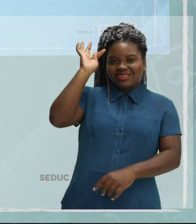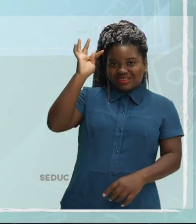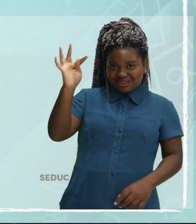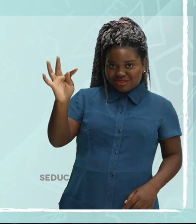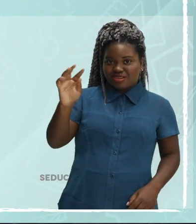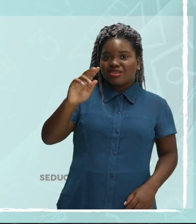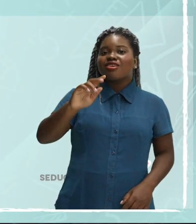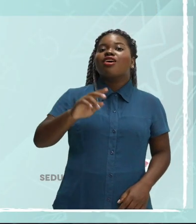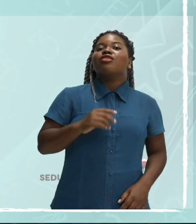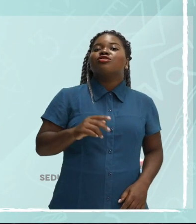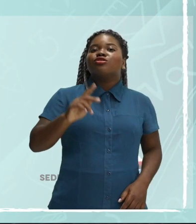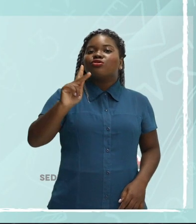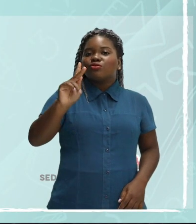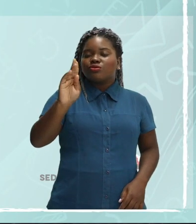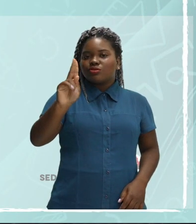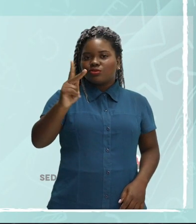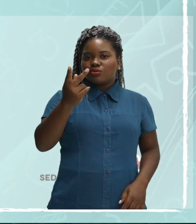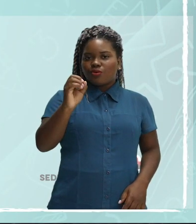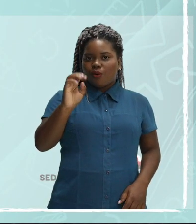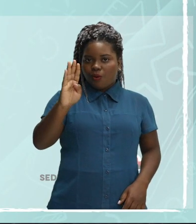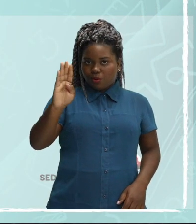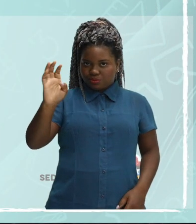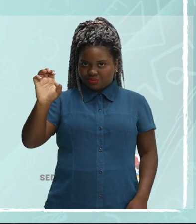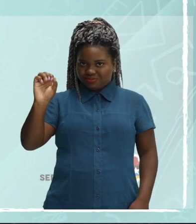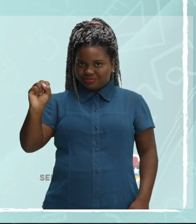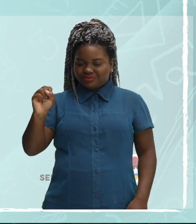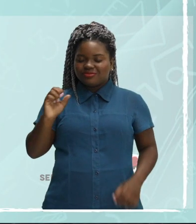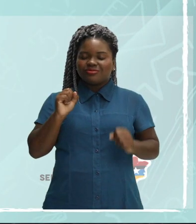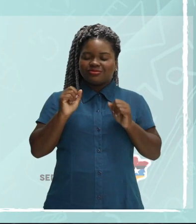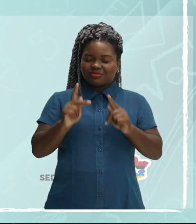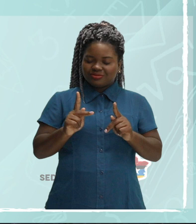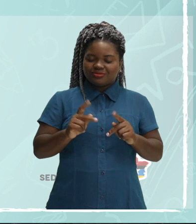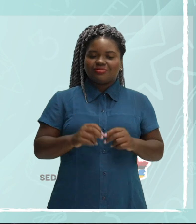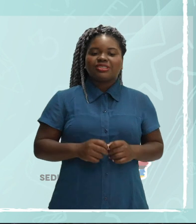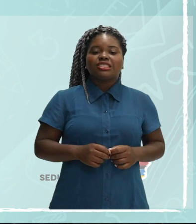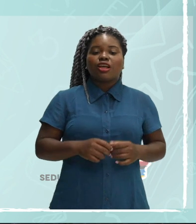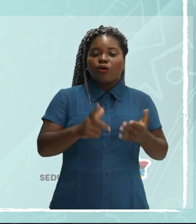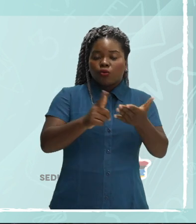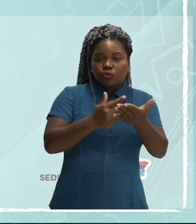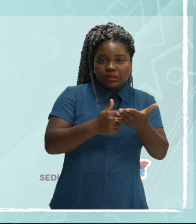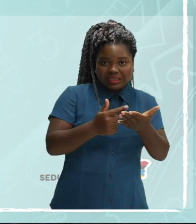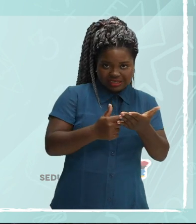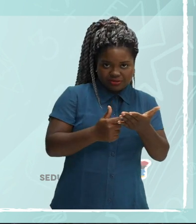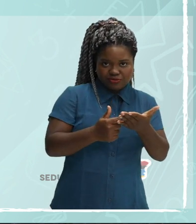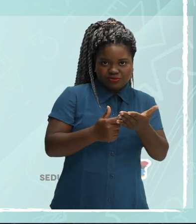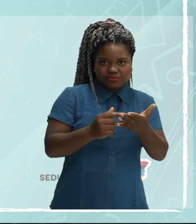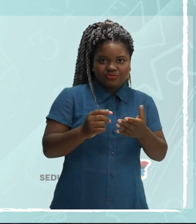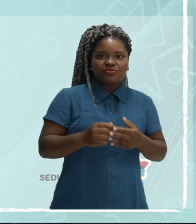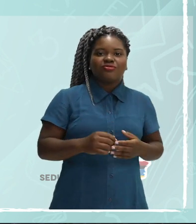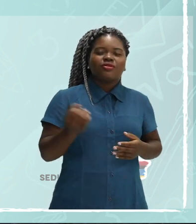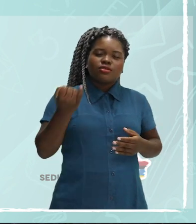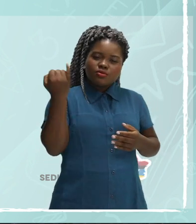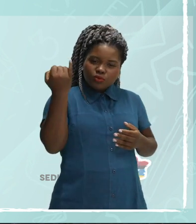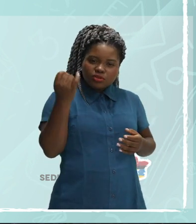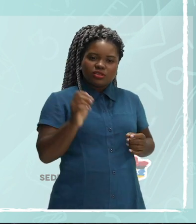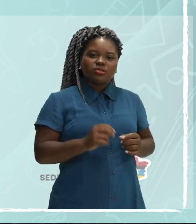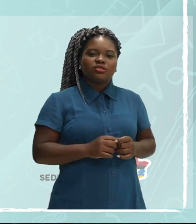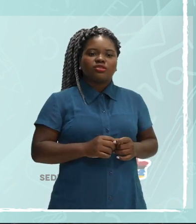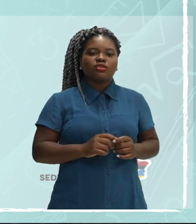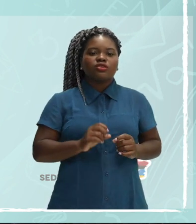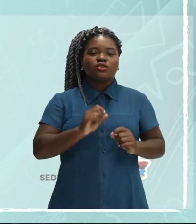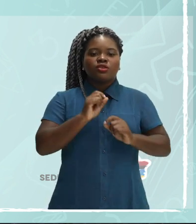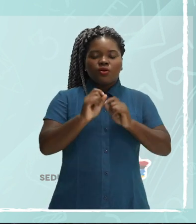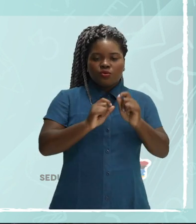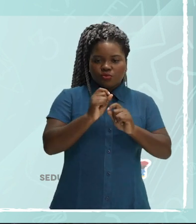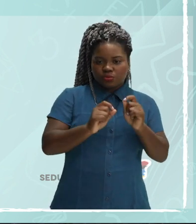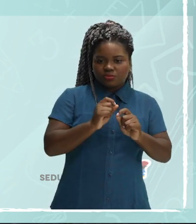acompanha comigo. O principal livro do Locke sobre esse assunto chama-se Segundo Tratado sobre o Governo Civil.